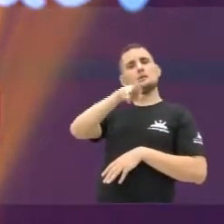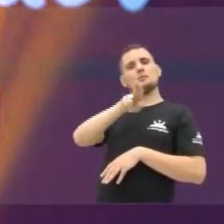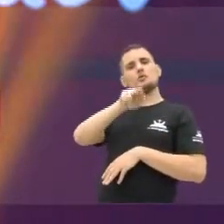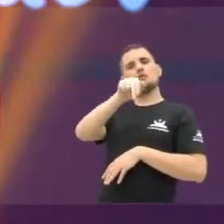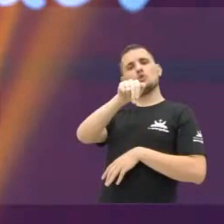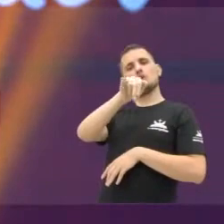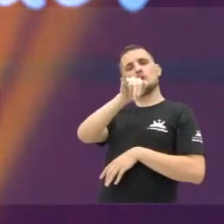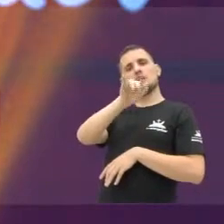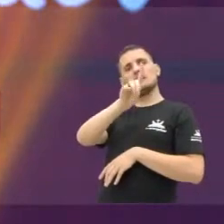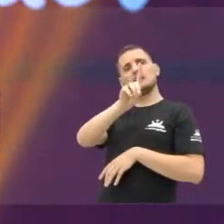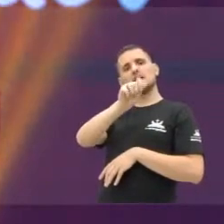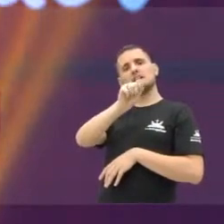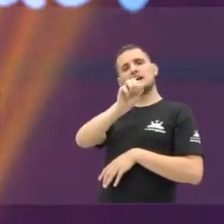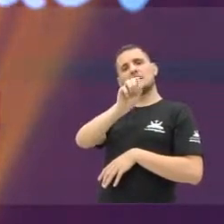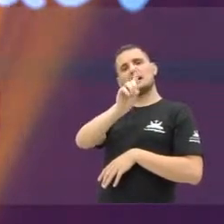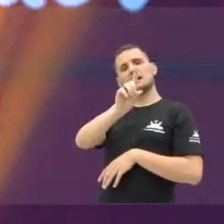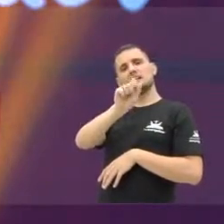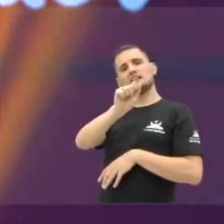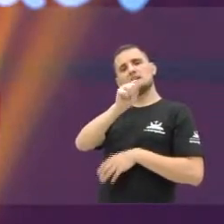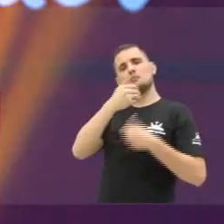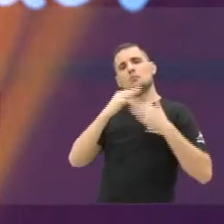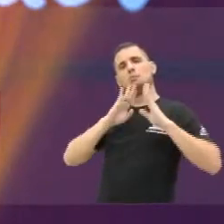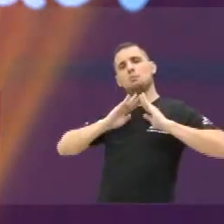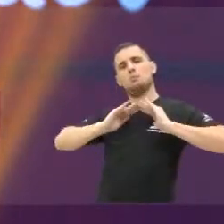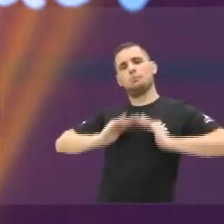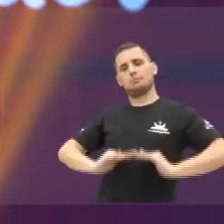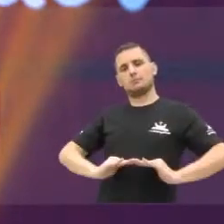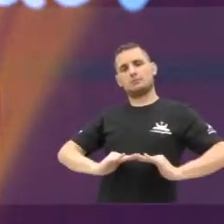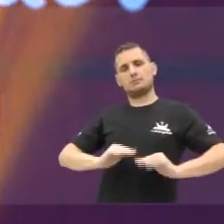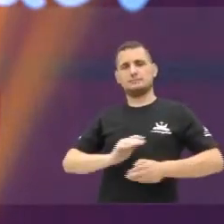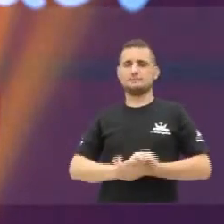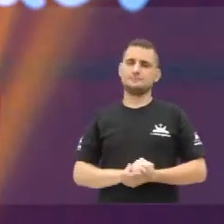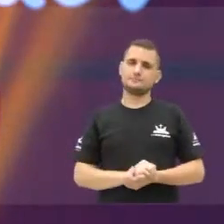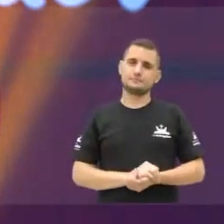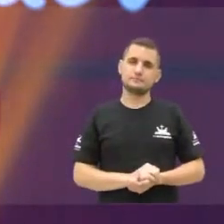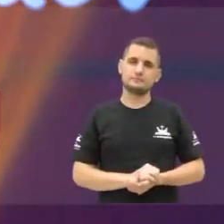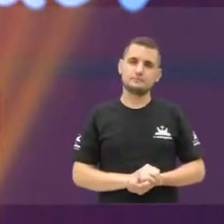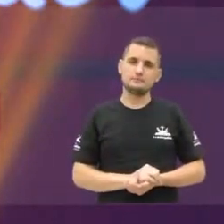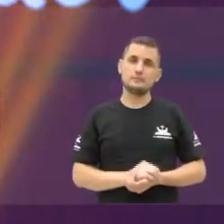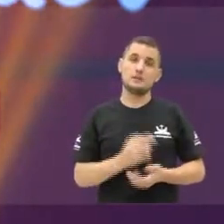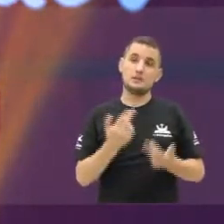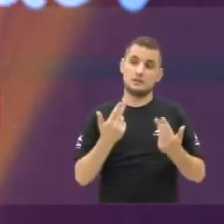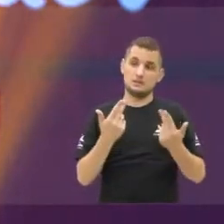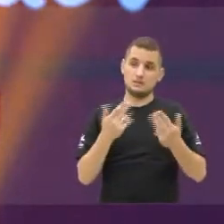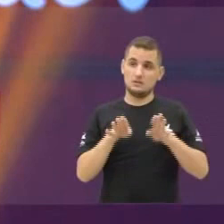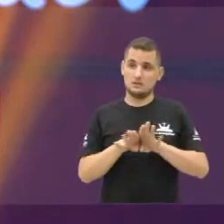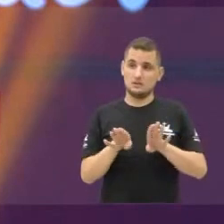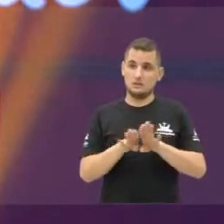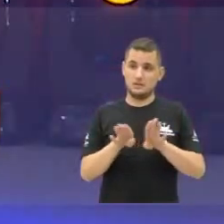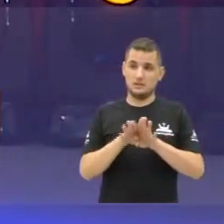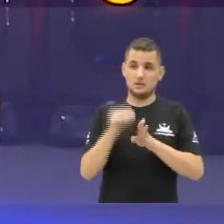isso o que o profeta está fazendo. Ele deseja a morte.